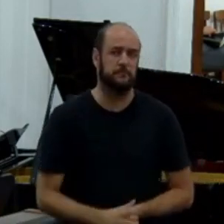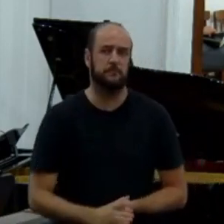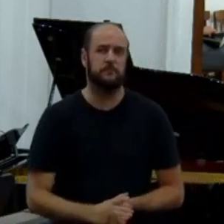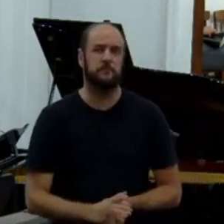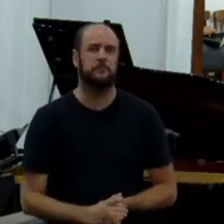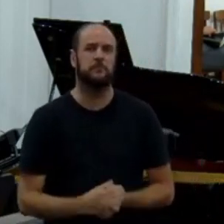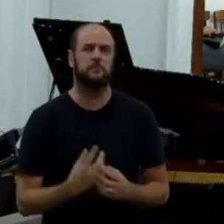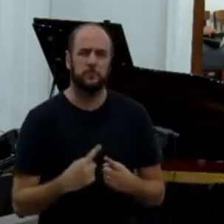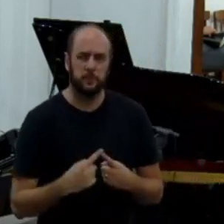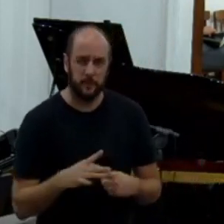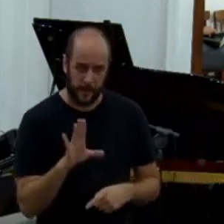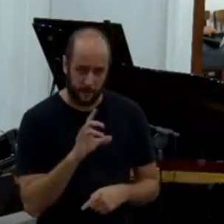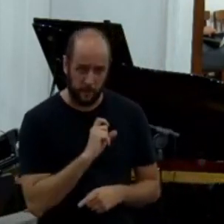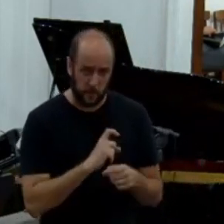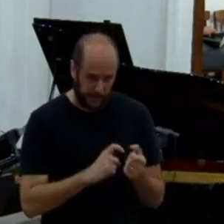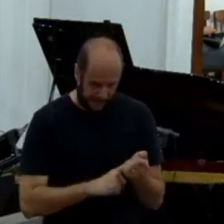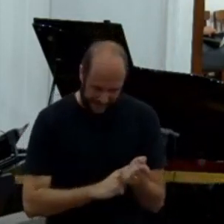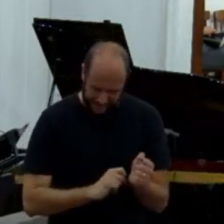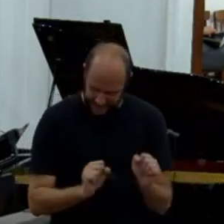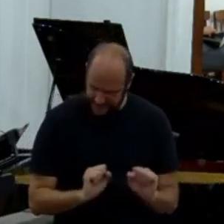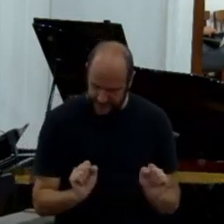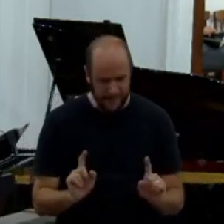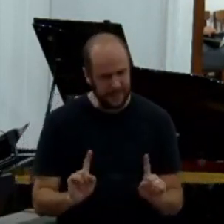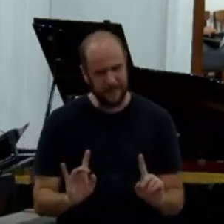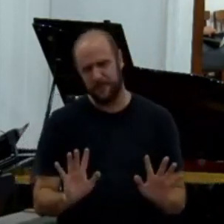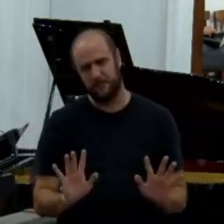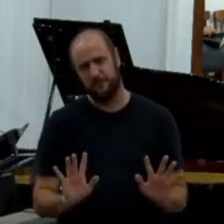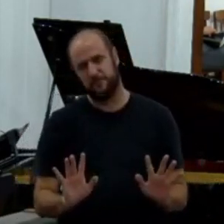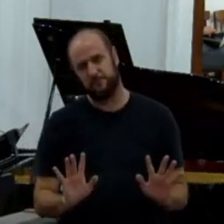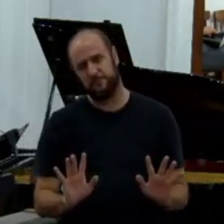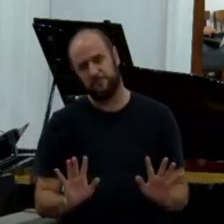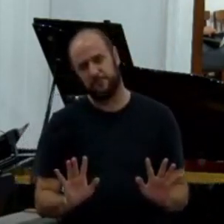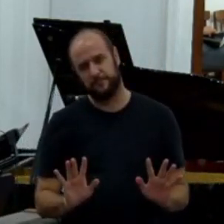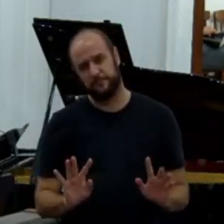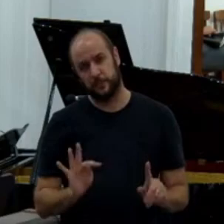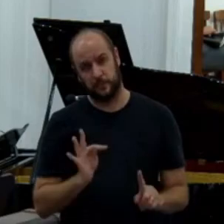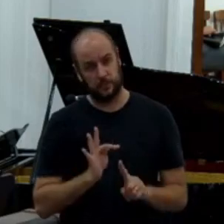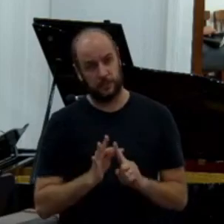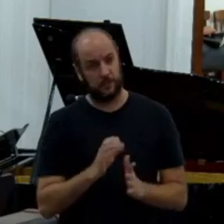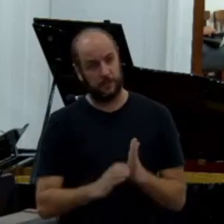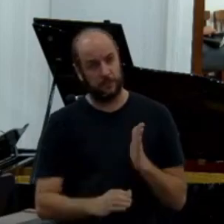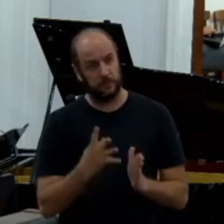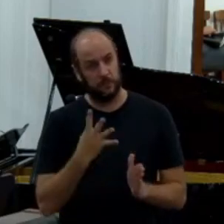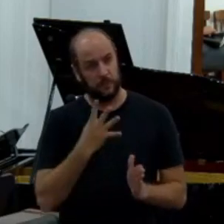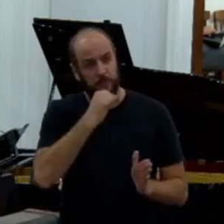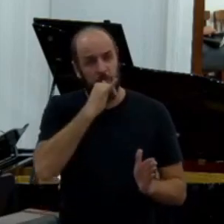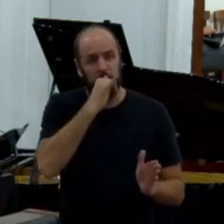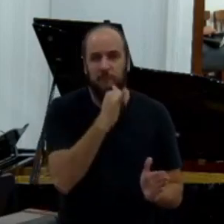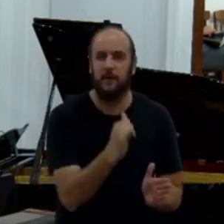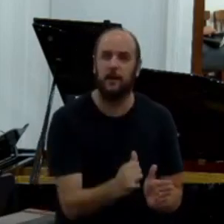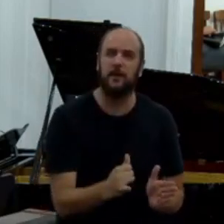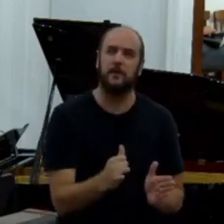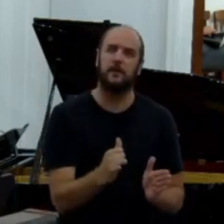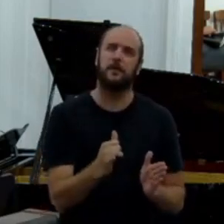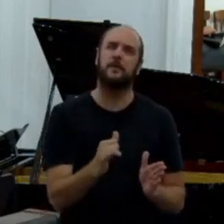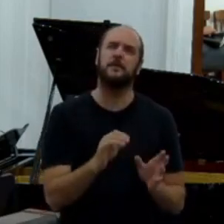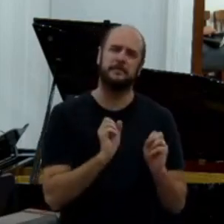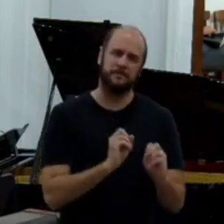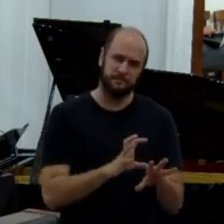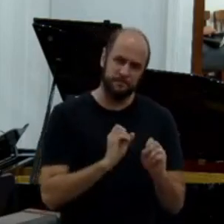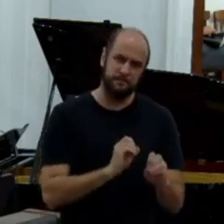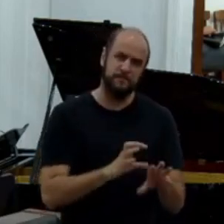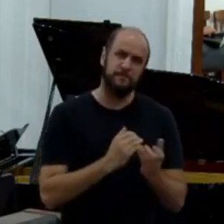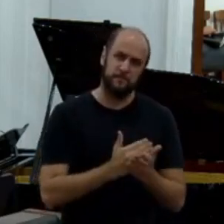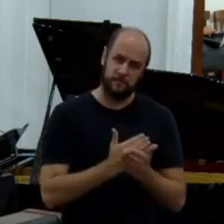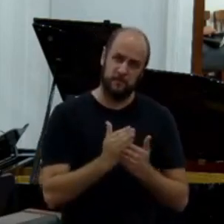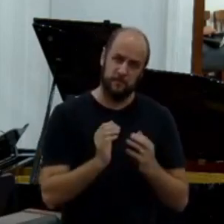Porque o amor não se irrita. Tiago, no capítulo 4, vai começar a sua palavra